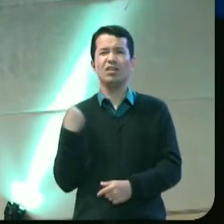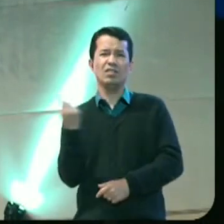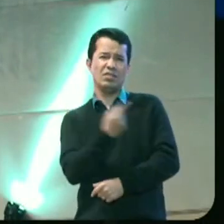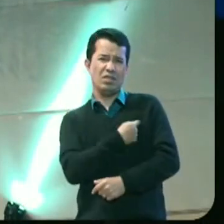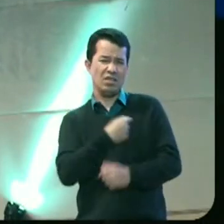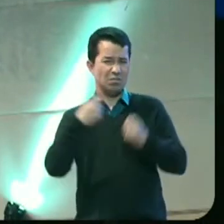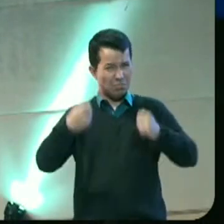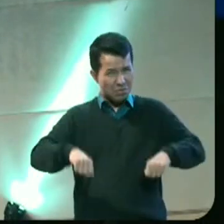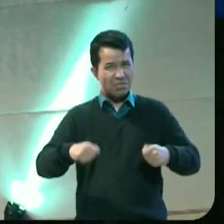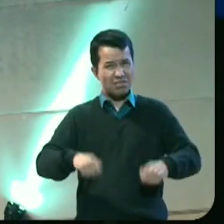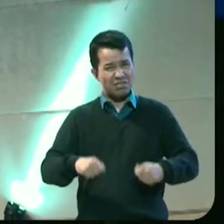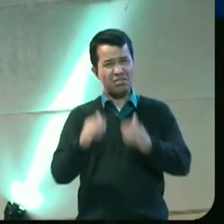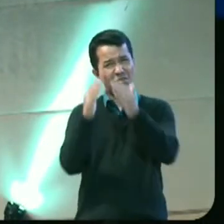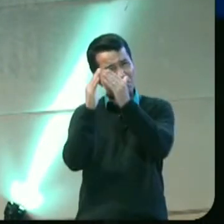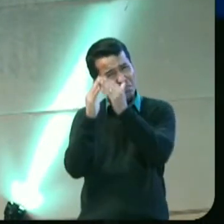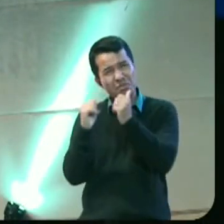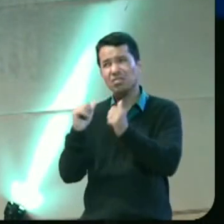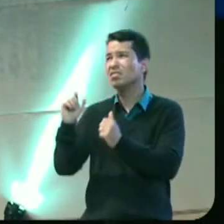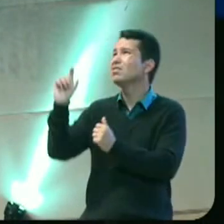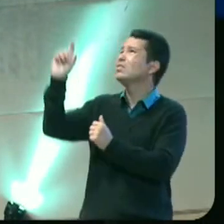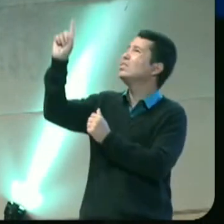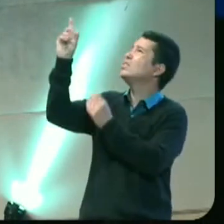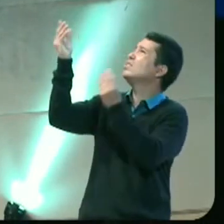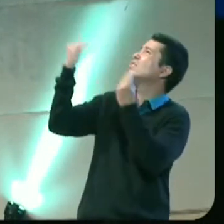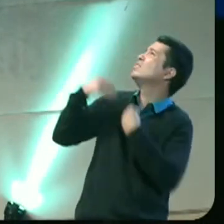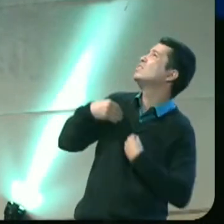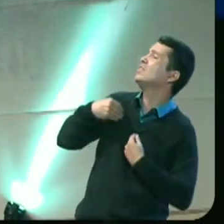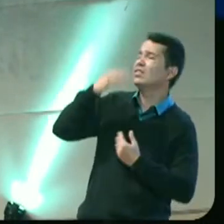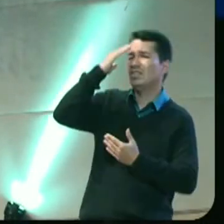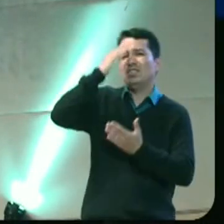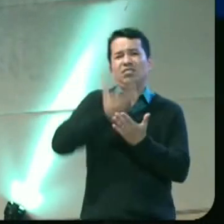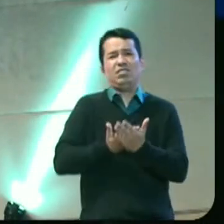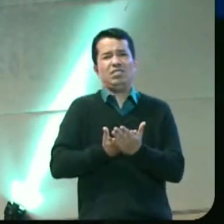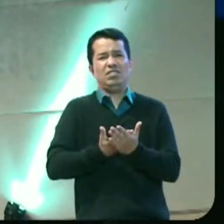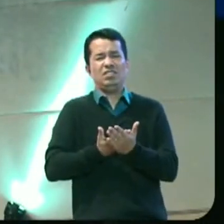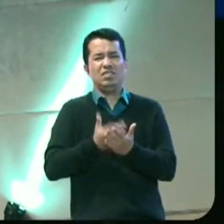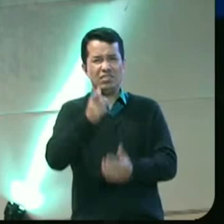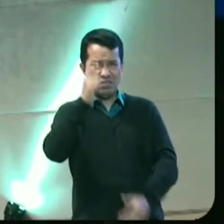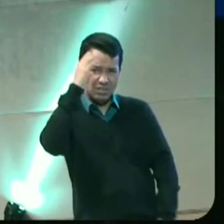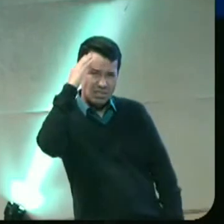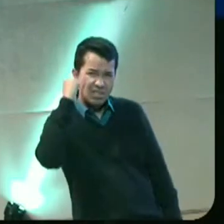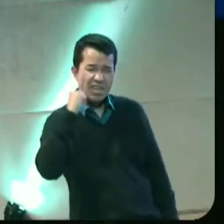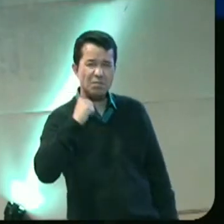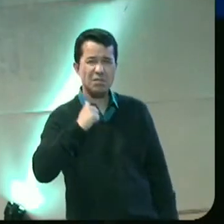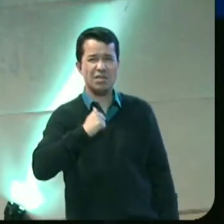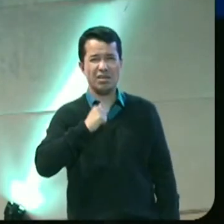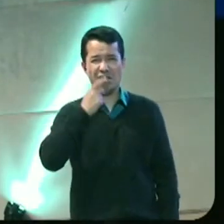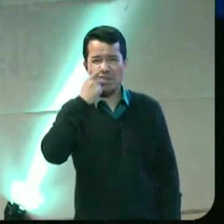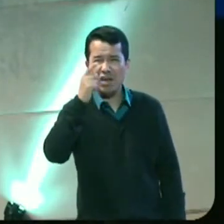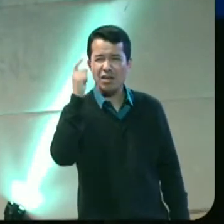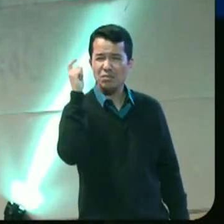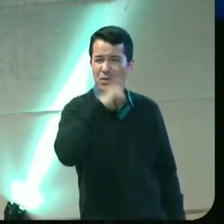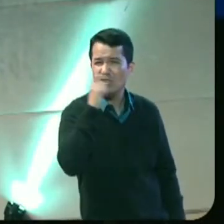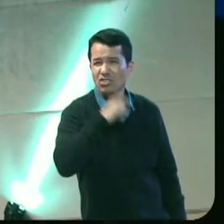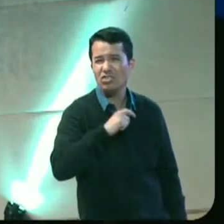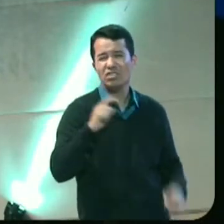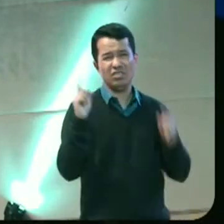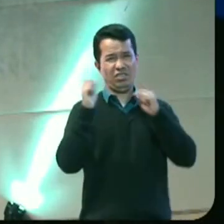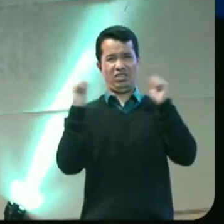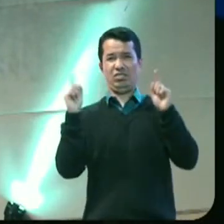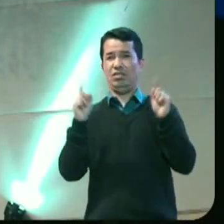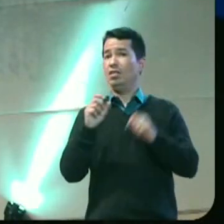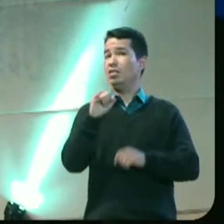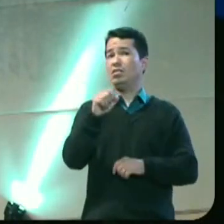Deus. E sabe, eu não vou mentir. Se você ficar ouvindo,